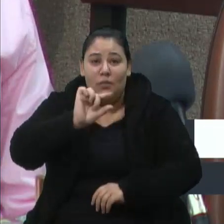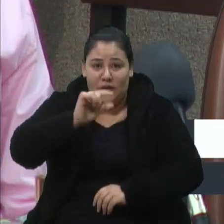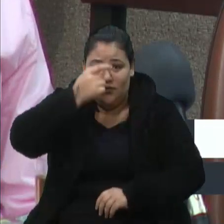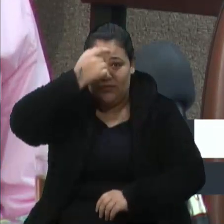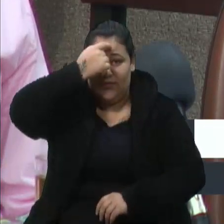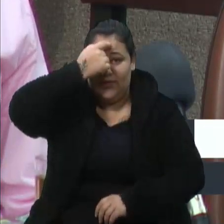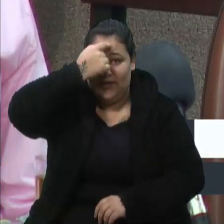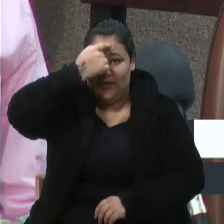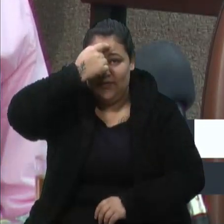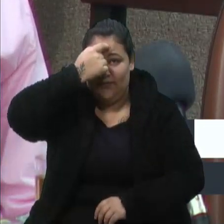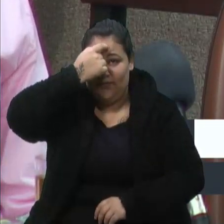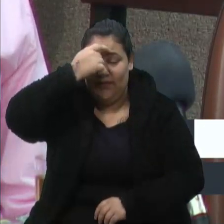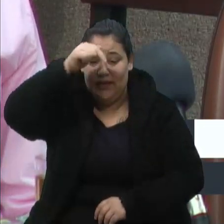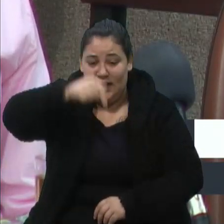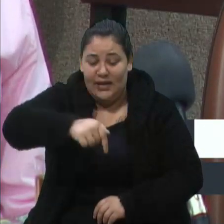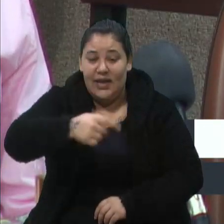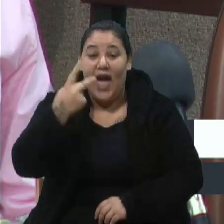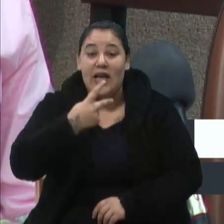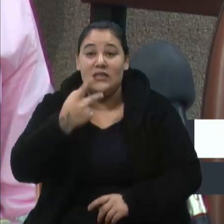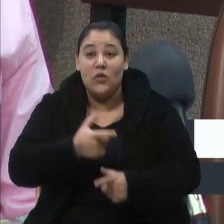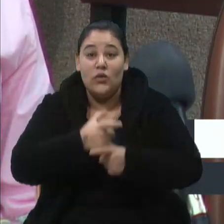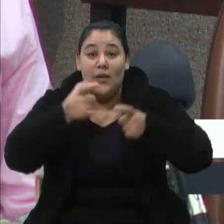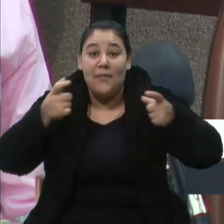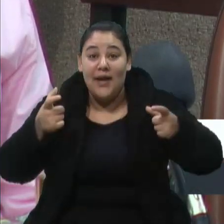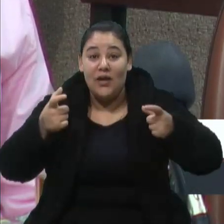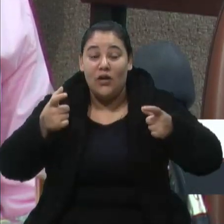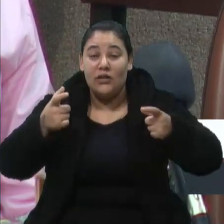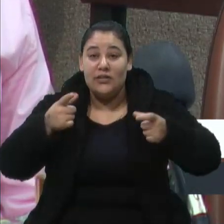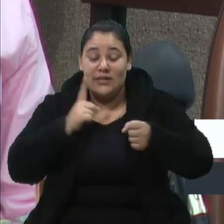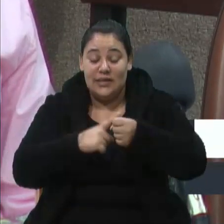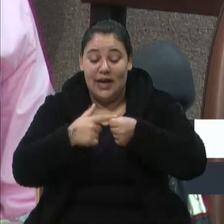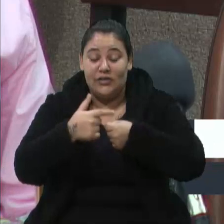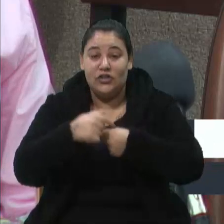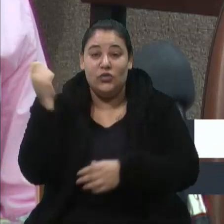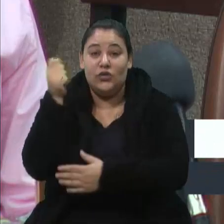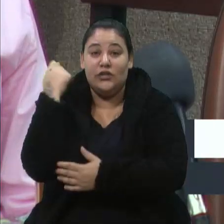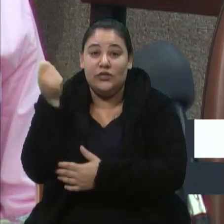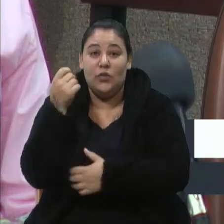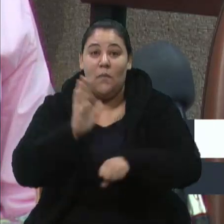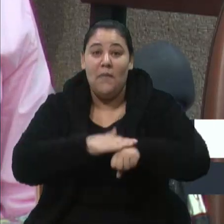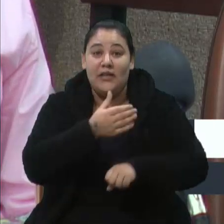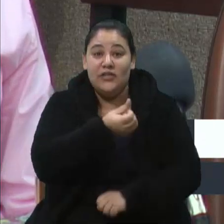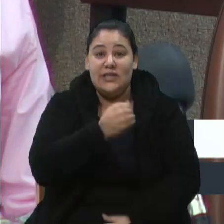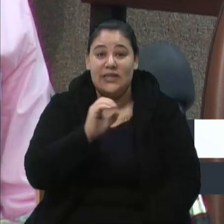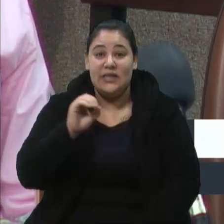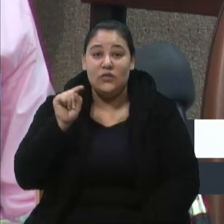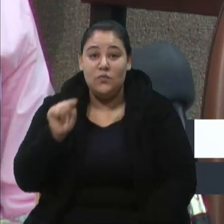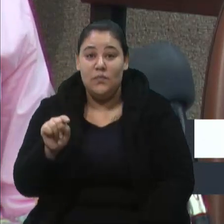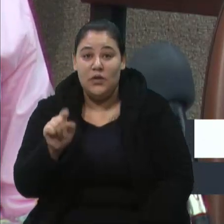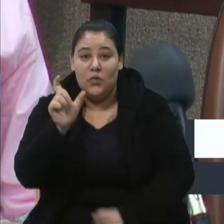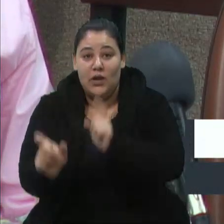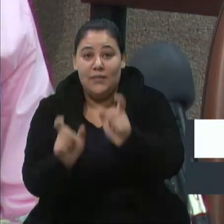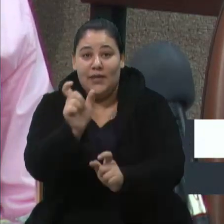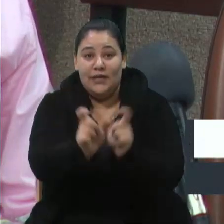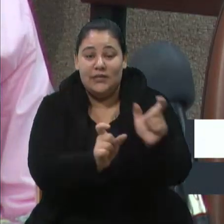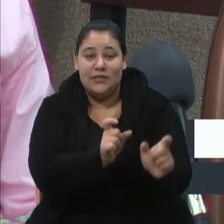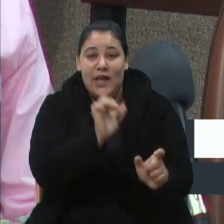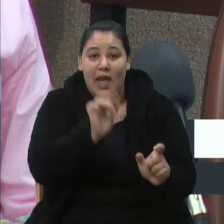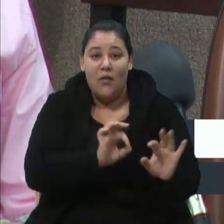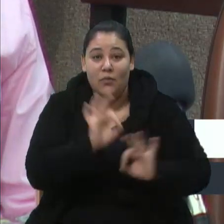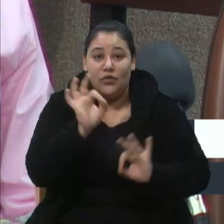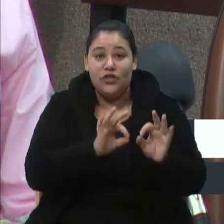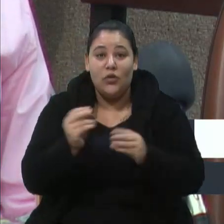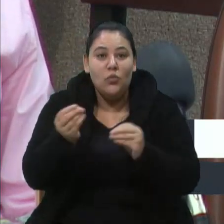segunda maior cidade do Rio Grande do Sul, mais de 600 mil habitantes, um projeto sério, um projeto muito sério